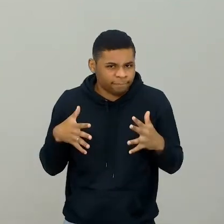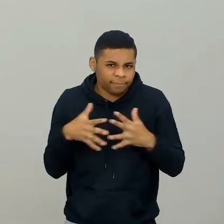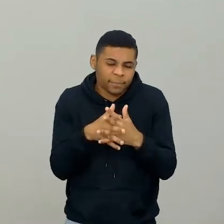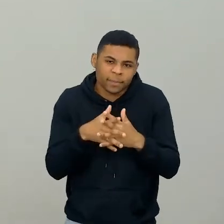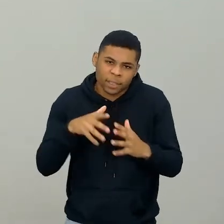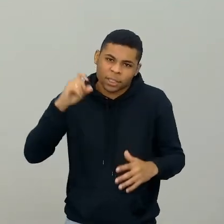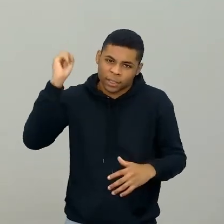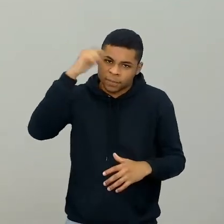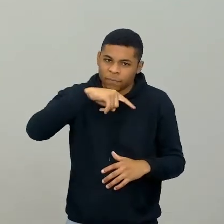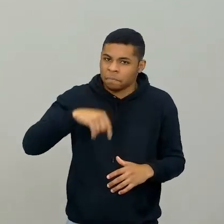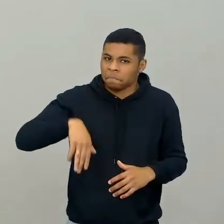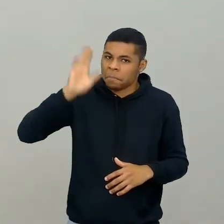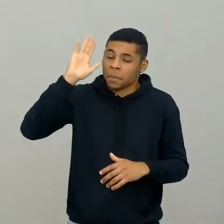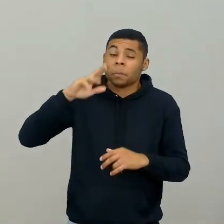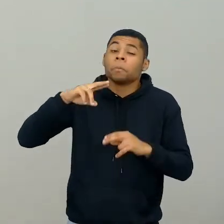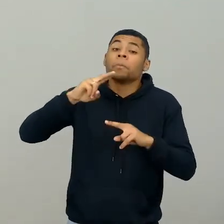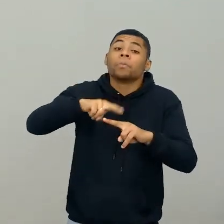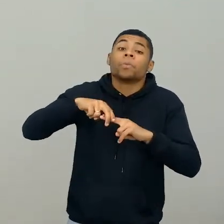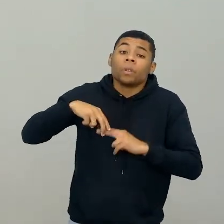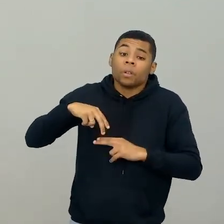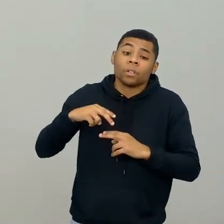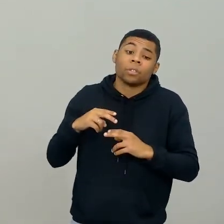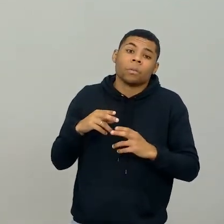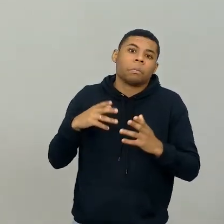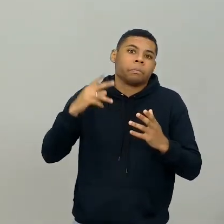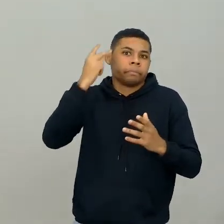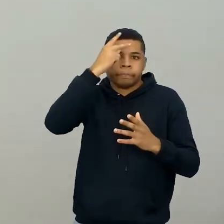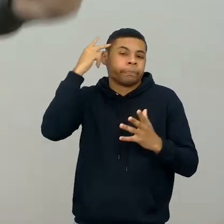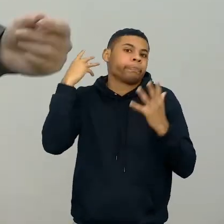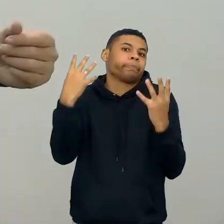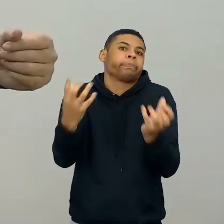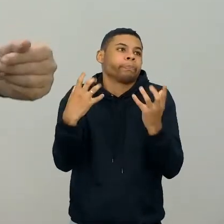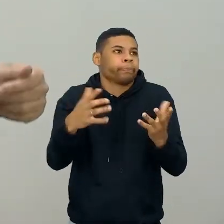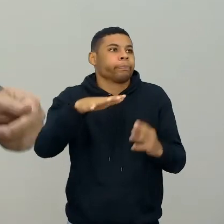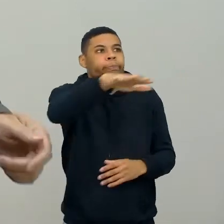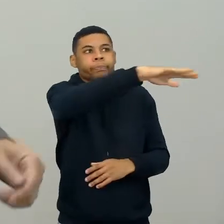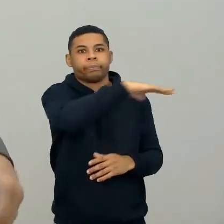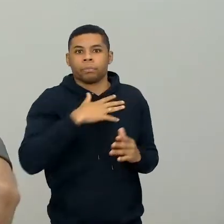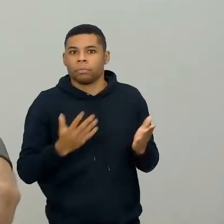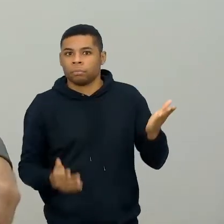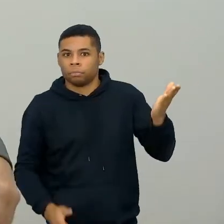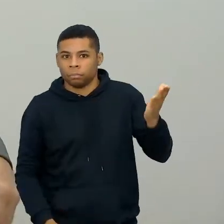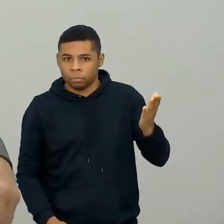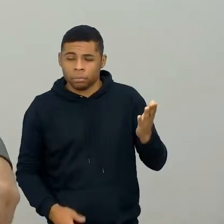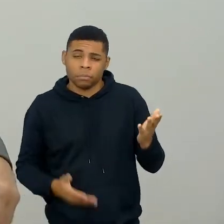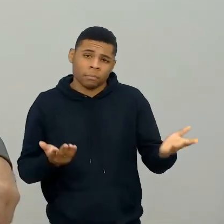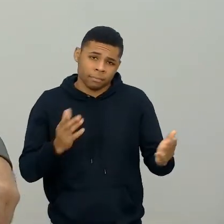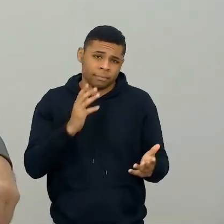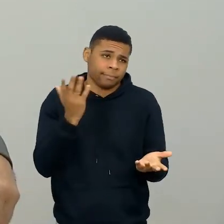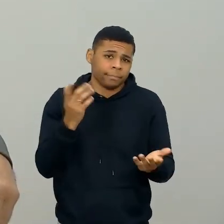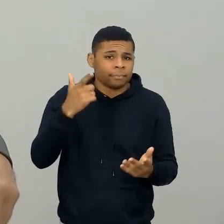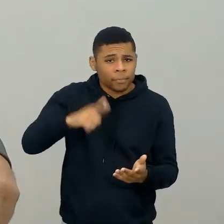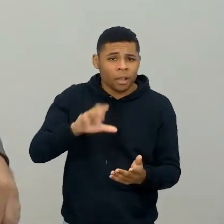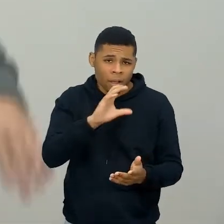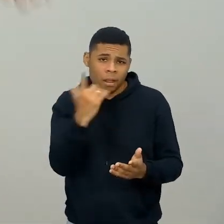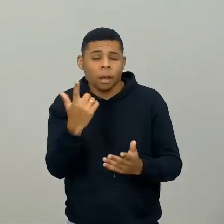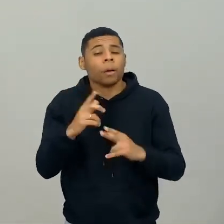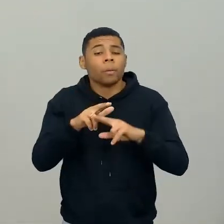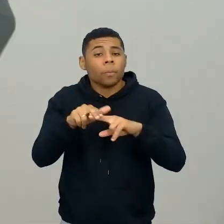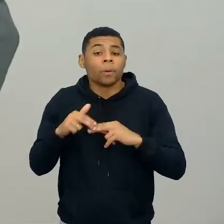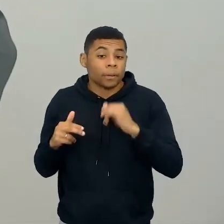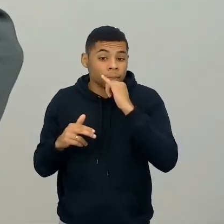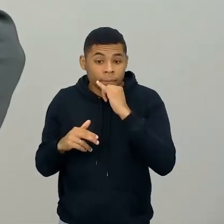para debater as questões coletivas. Olha o que eu vou dizer, todos os dias. Professor,